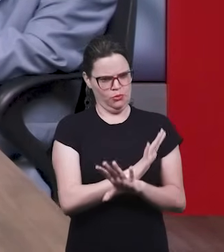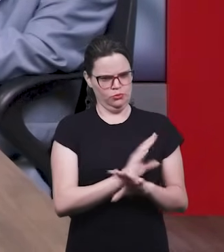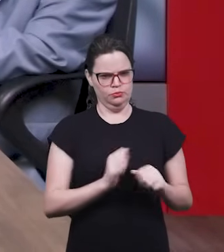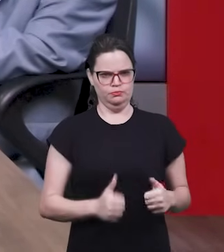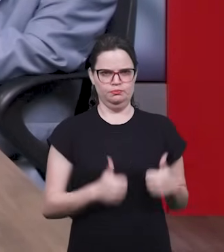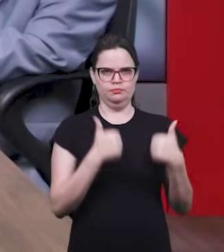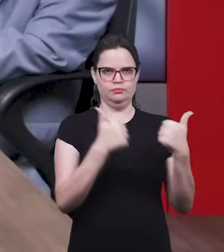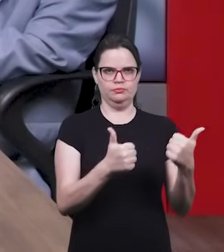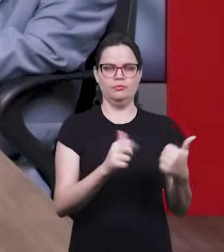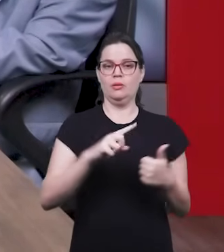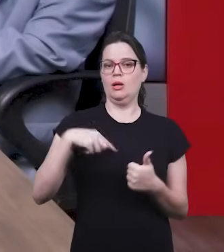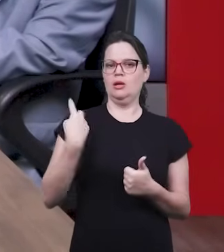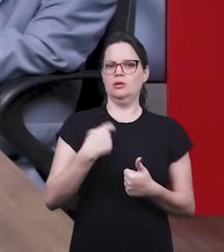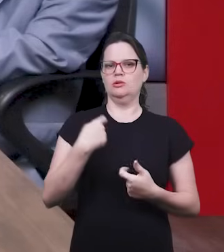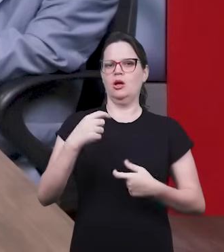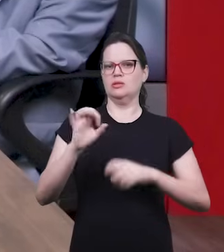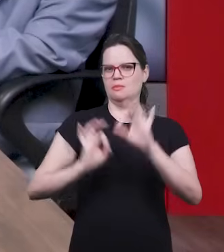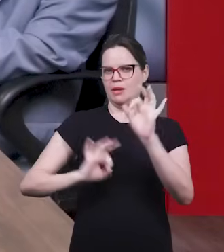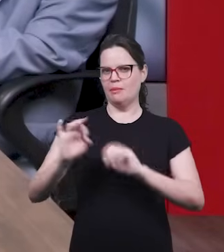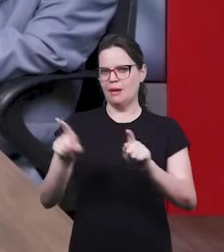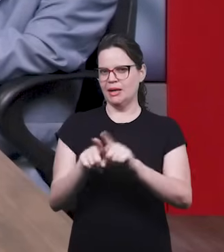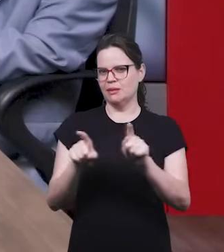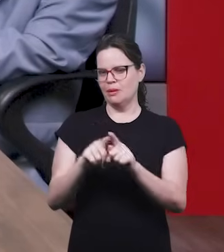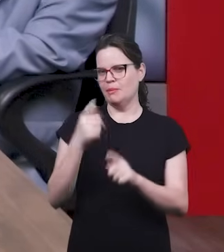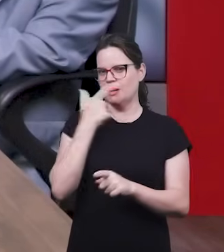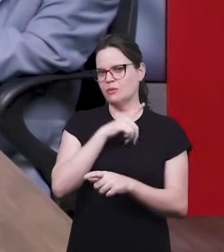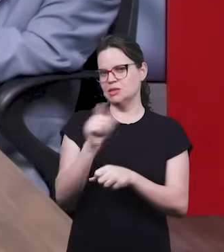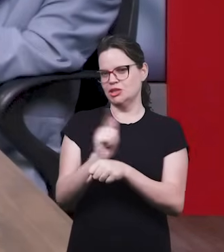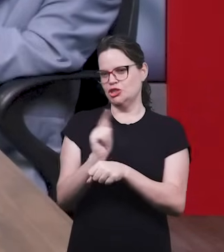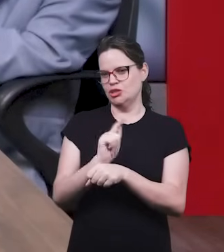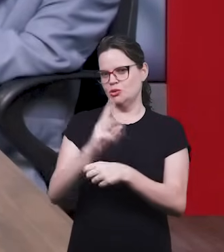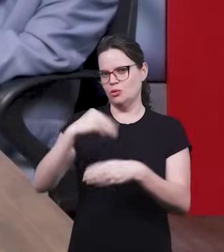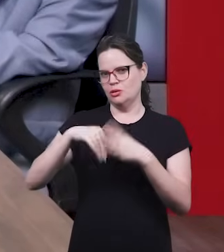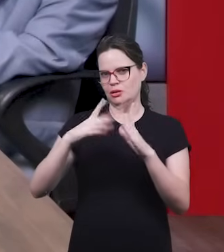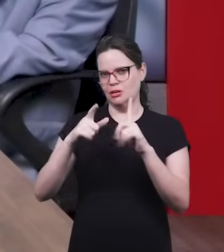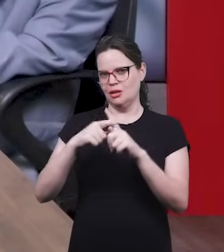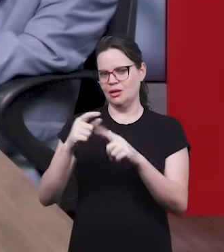isso. A gente se prepara para ser gestor, presidente de uma igreja, pastor?